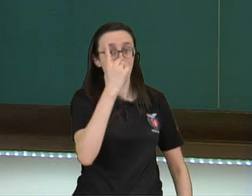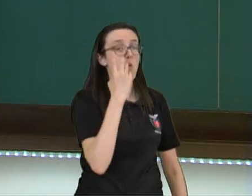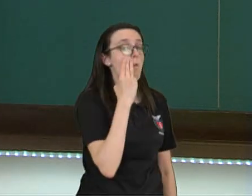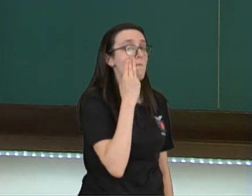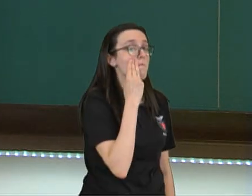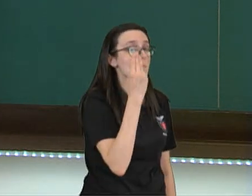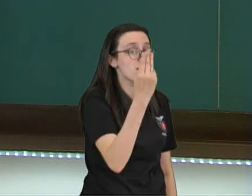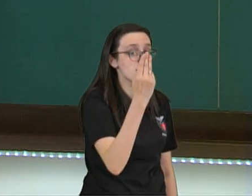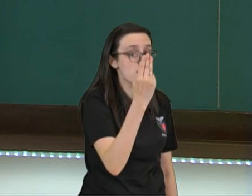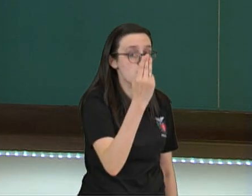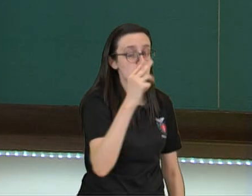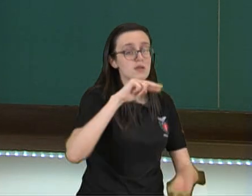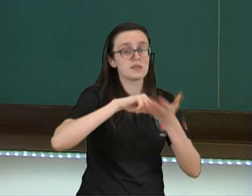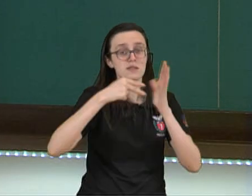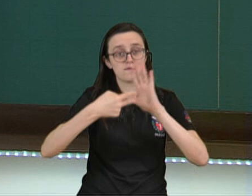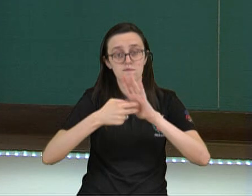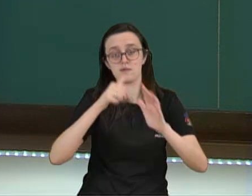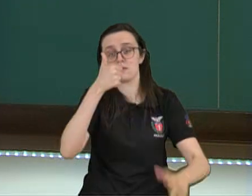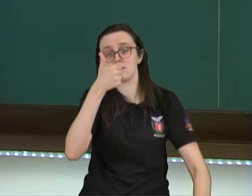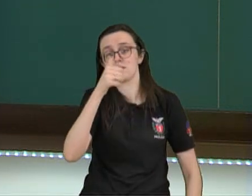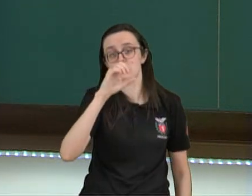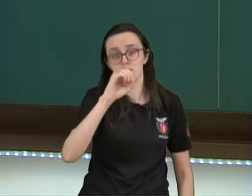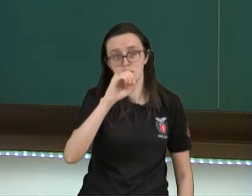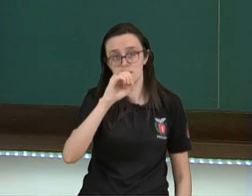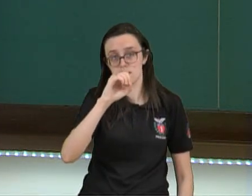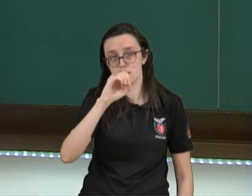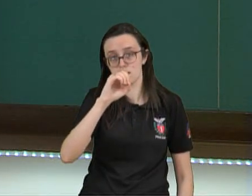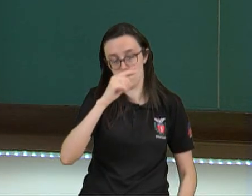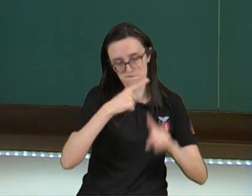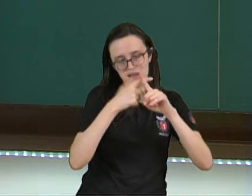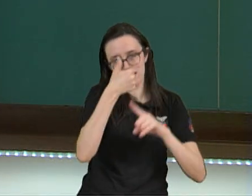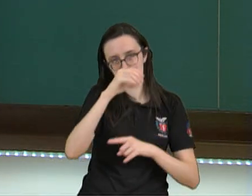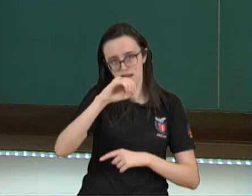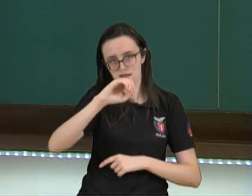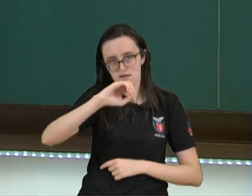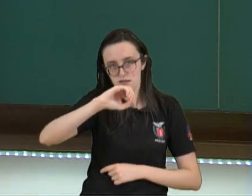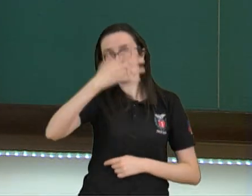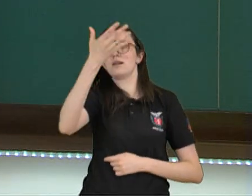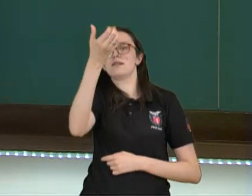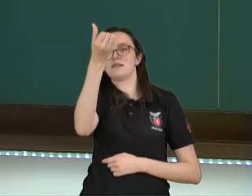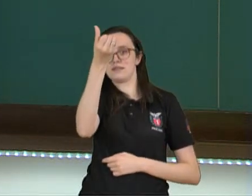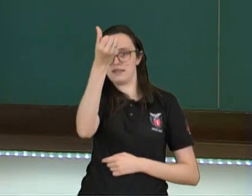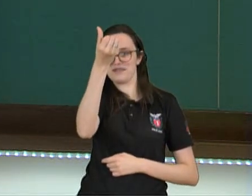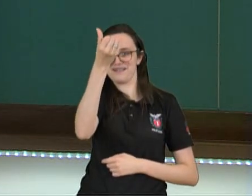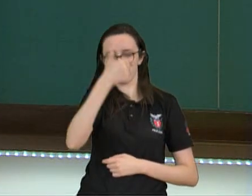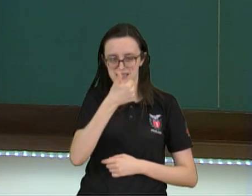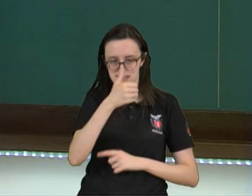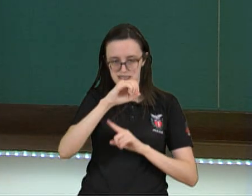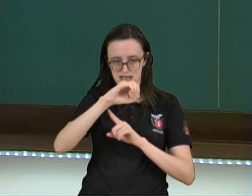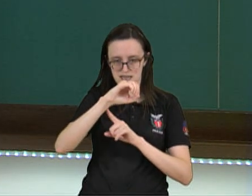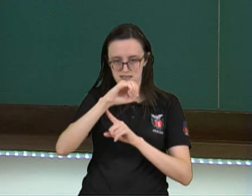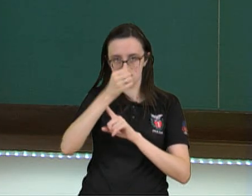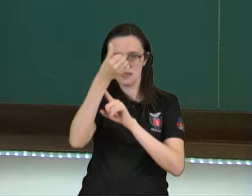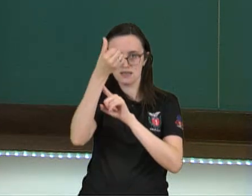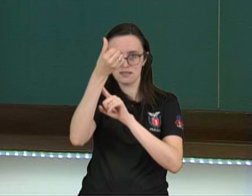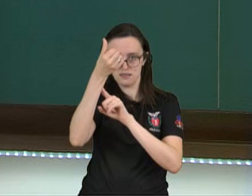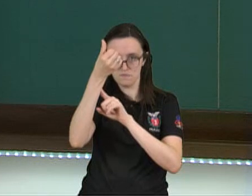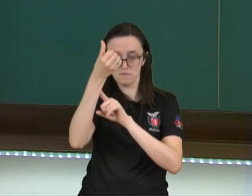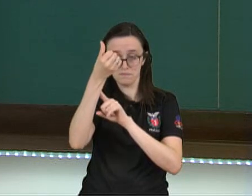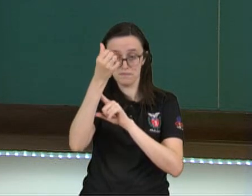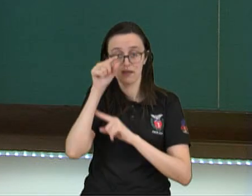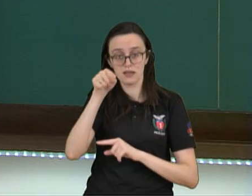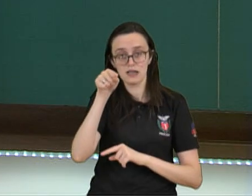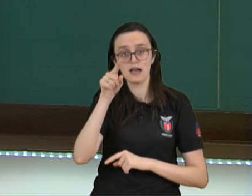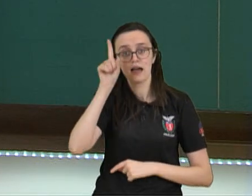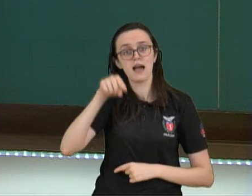milhão é 1 vezes 10 a sexta. Eu tenho os 3 algarismos da unidade simples e os 3 zeros da unidade de milhar. E o